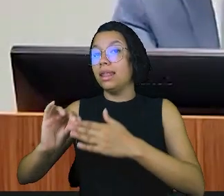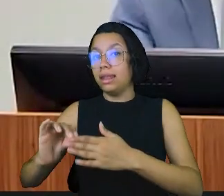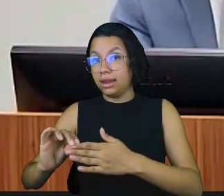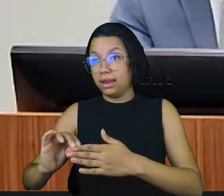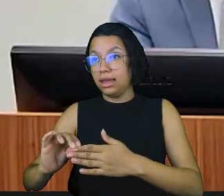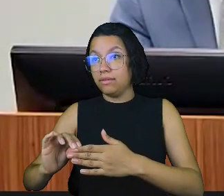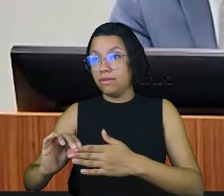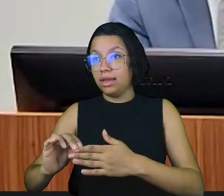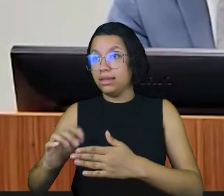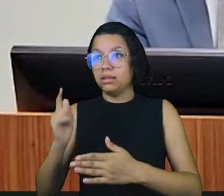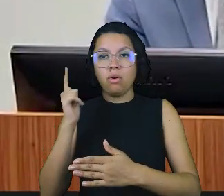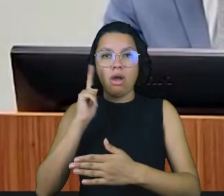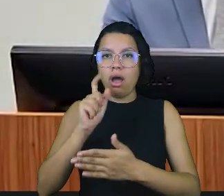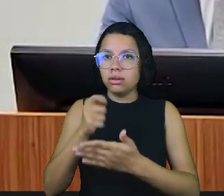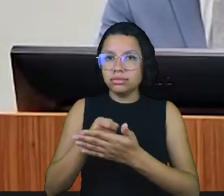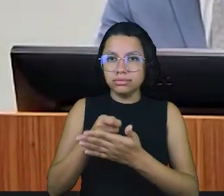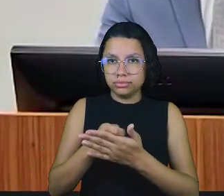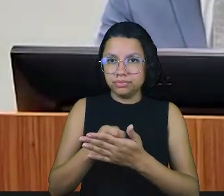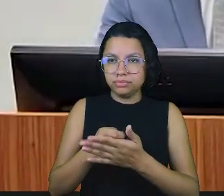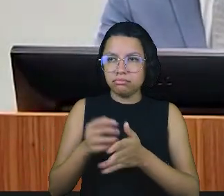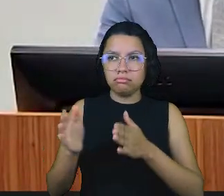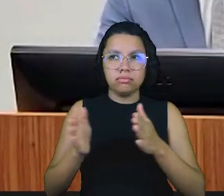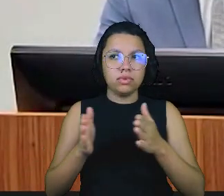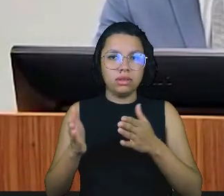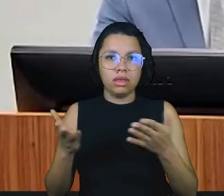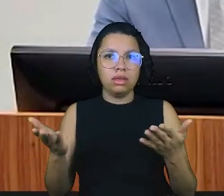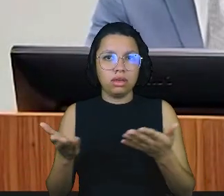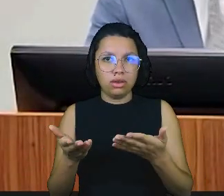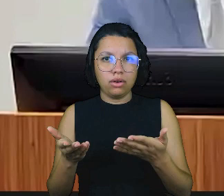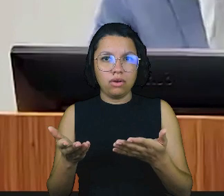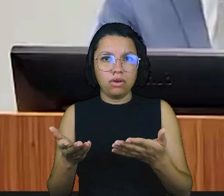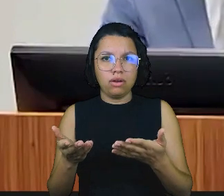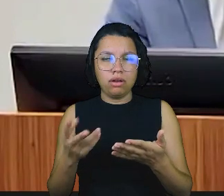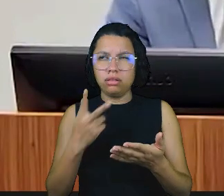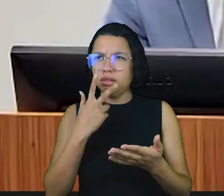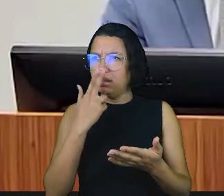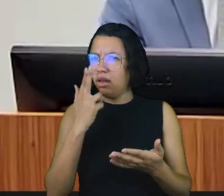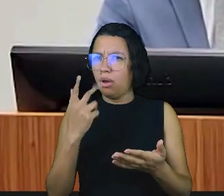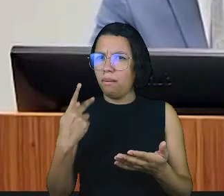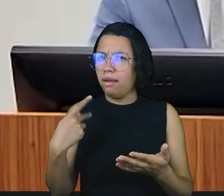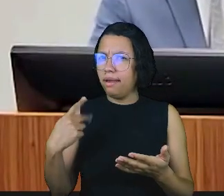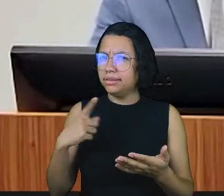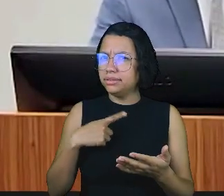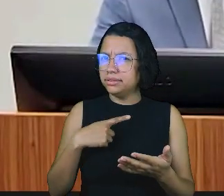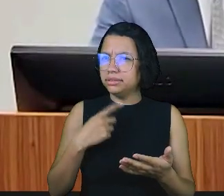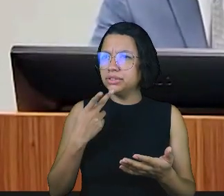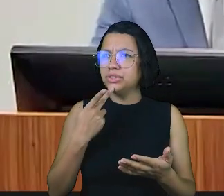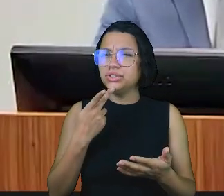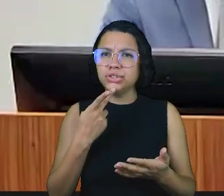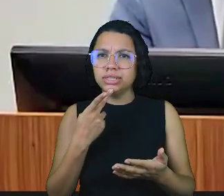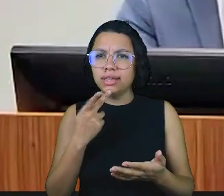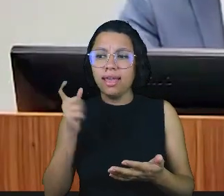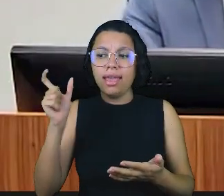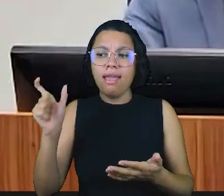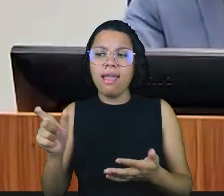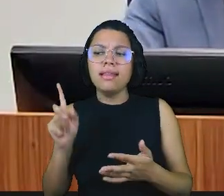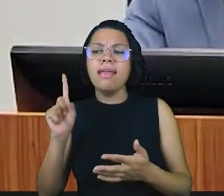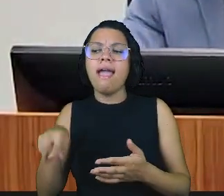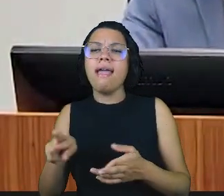Em tempos atuais, não me parece que a gente tenha que dizer fulano é responsável solidário porque